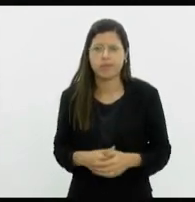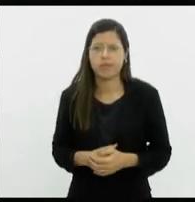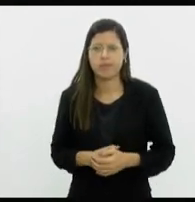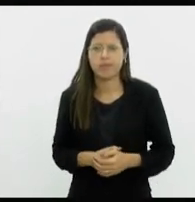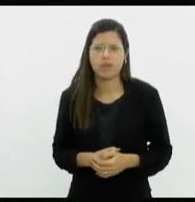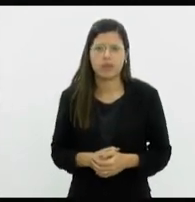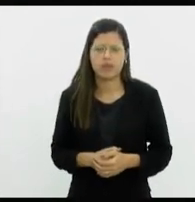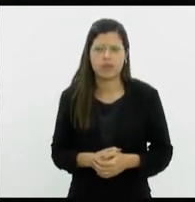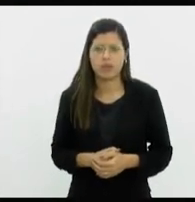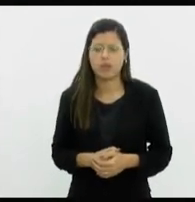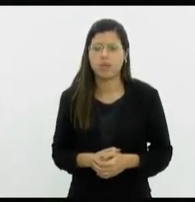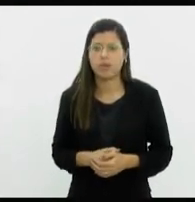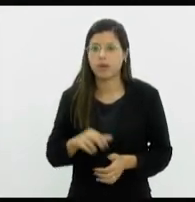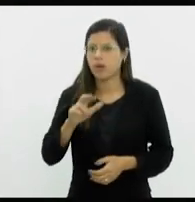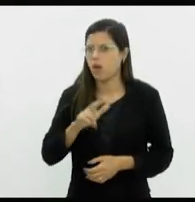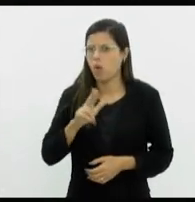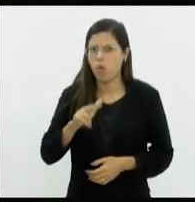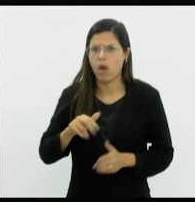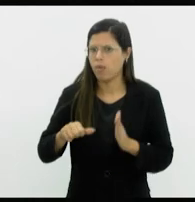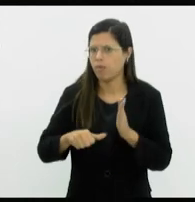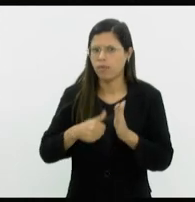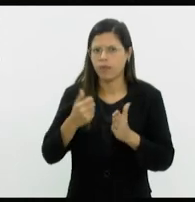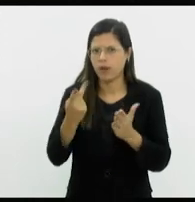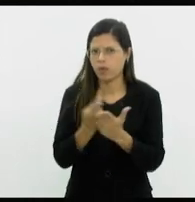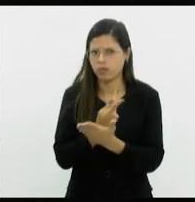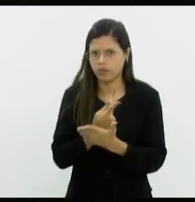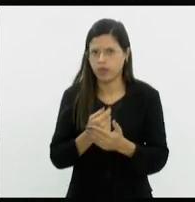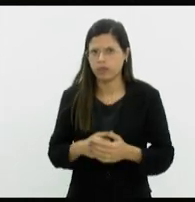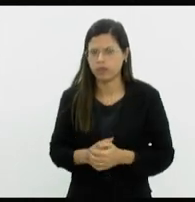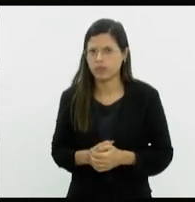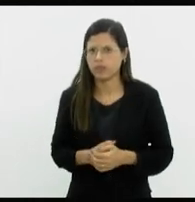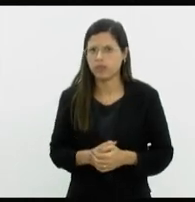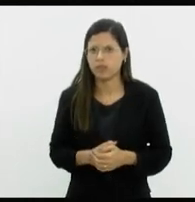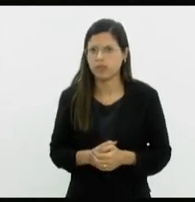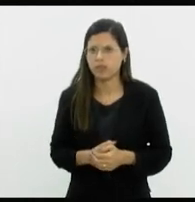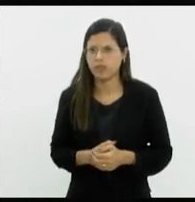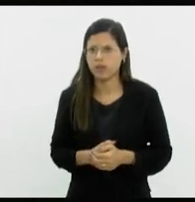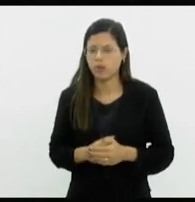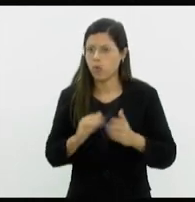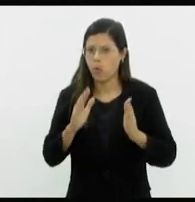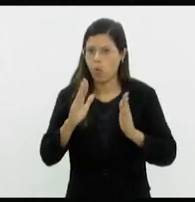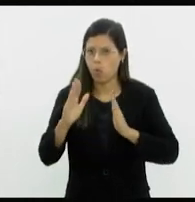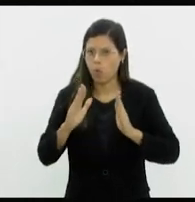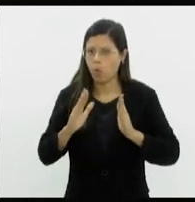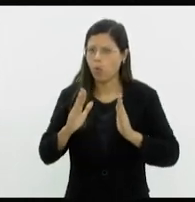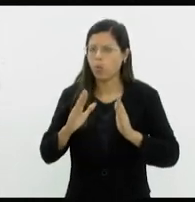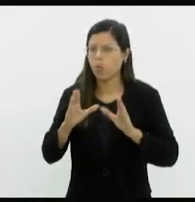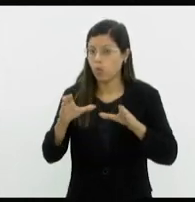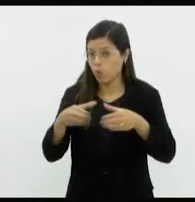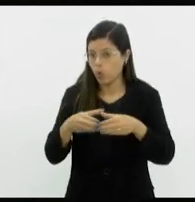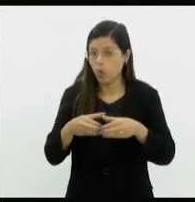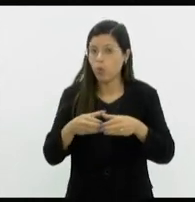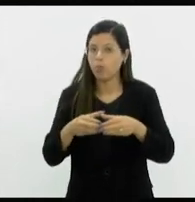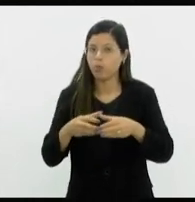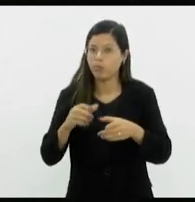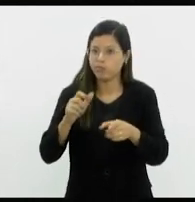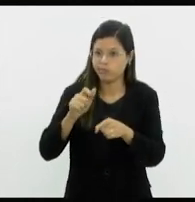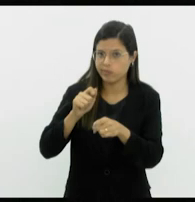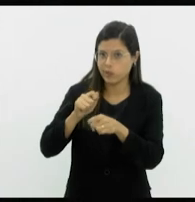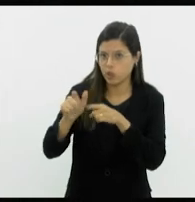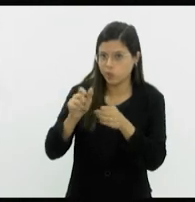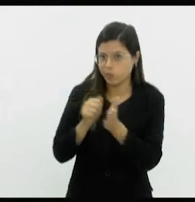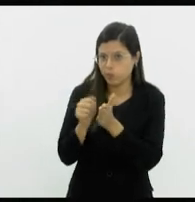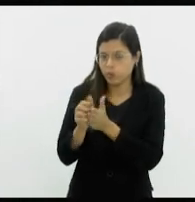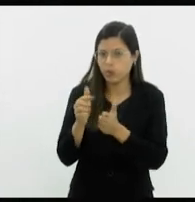que não é a primeira vez que isso acontece. A categoria foi exonerada em 2008 e voltou em 2009.